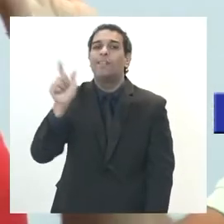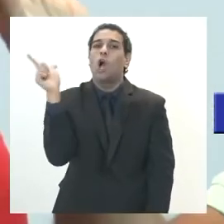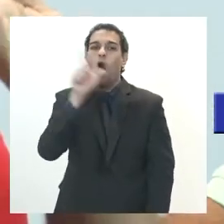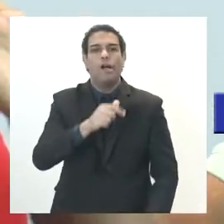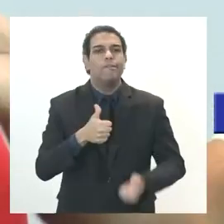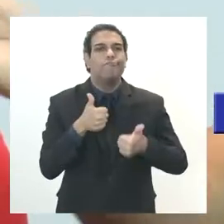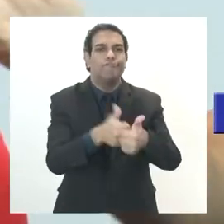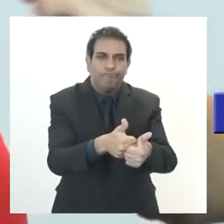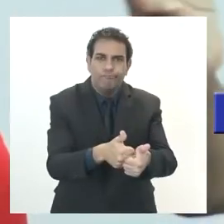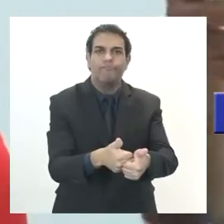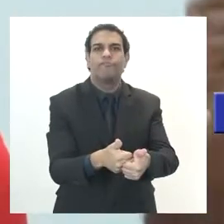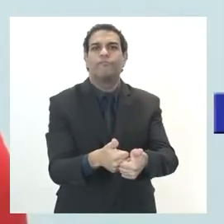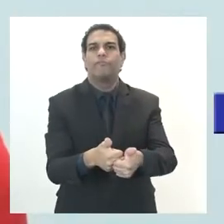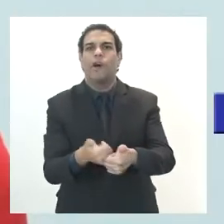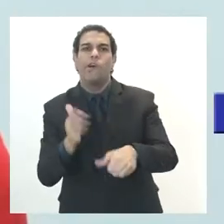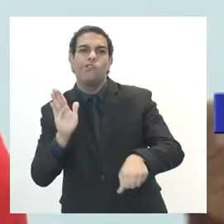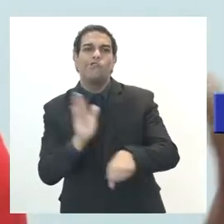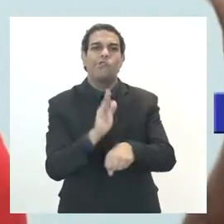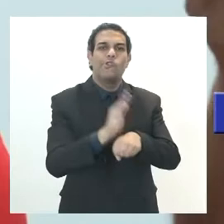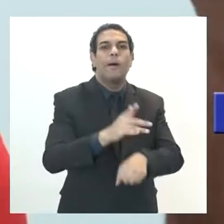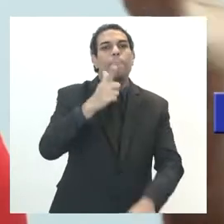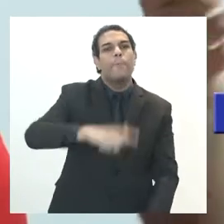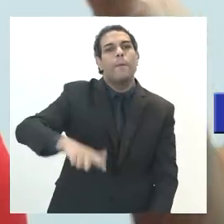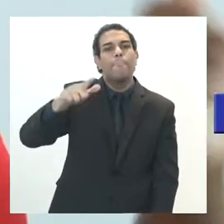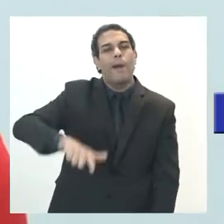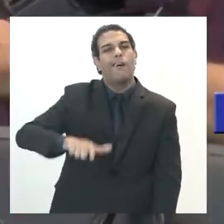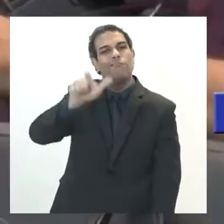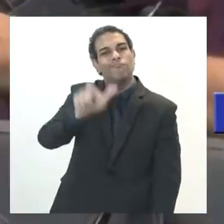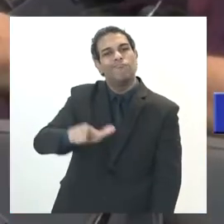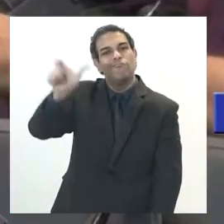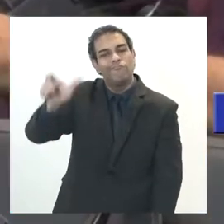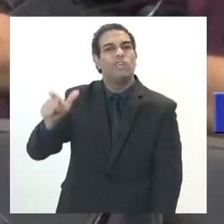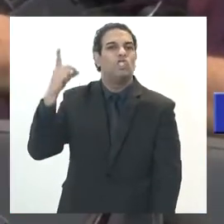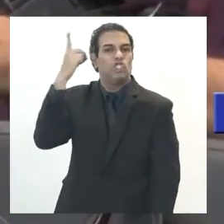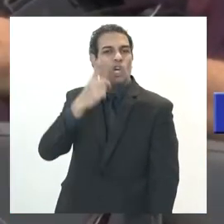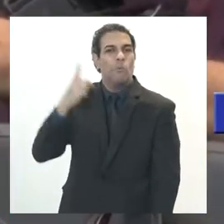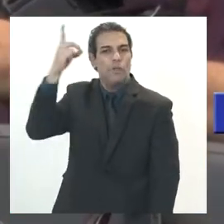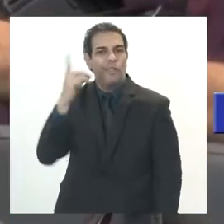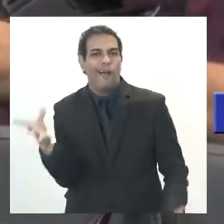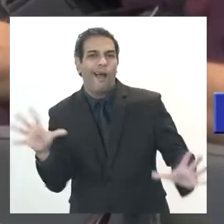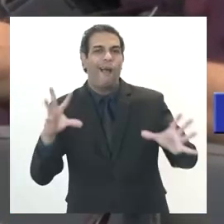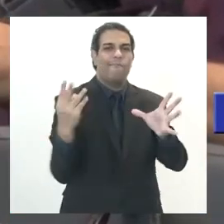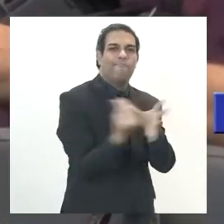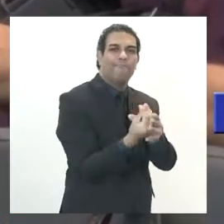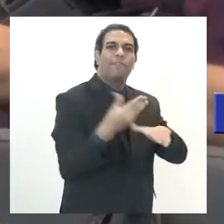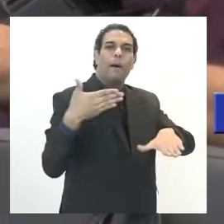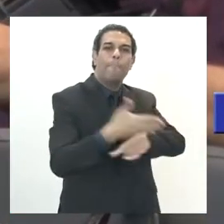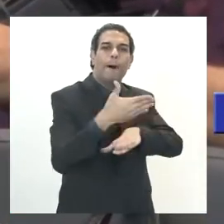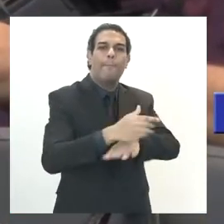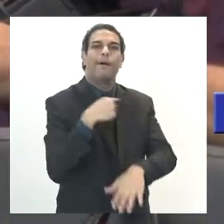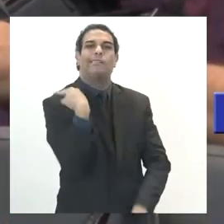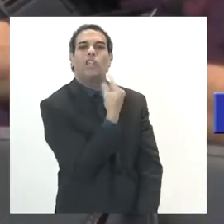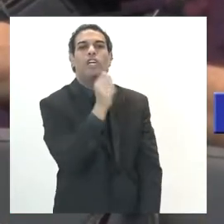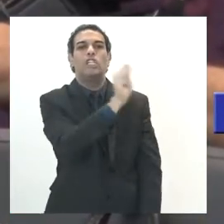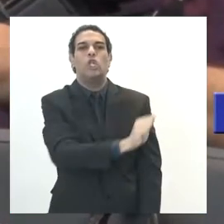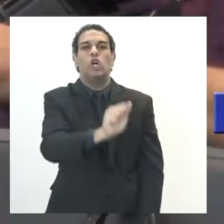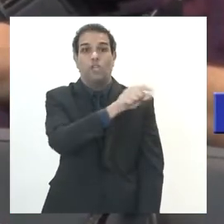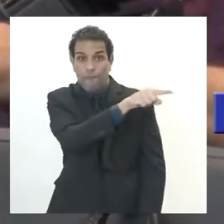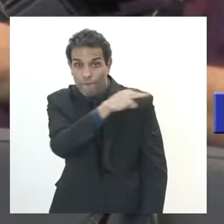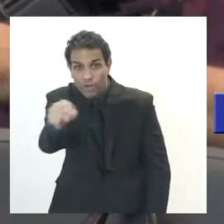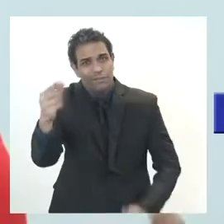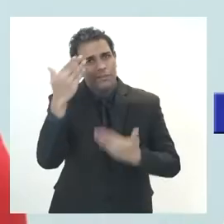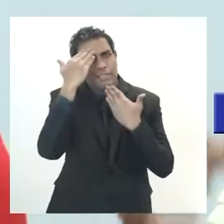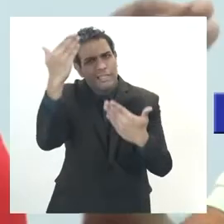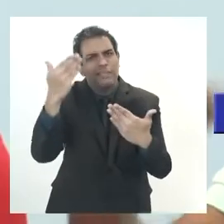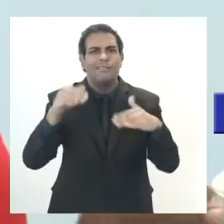não só e os outros deputados que estavam aqui presente Alguns que estão ainda e e agradeço sempre vocês se não